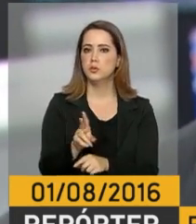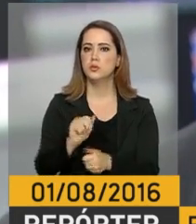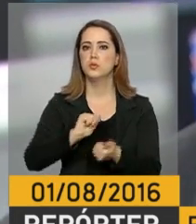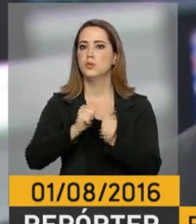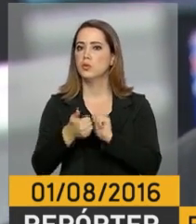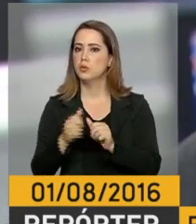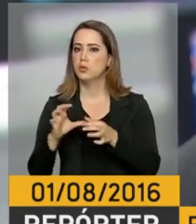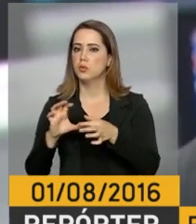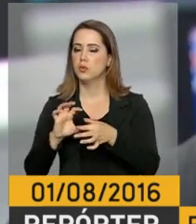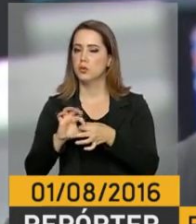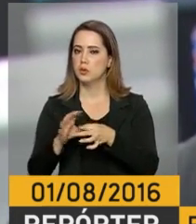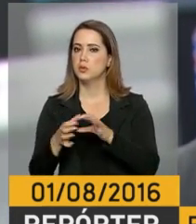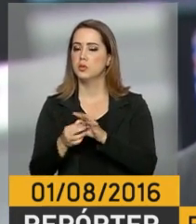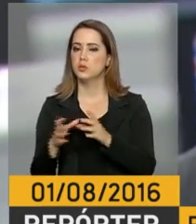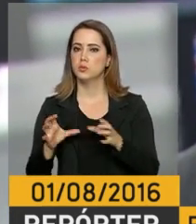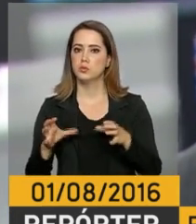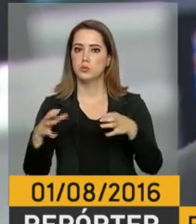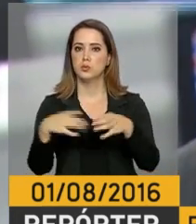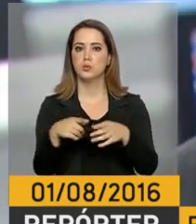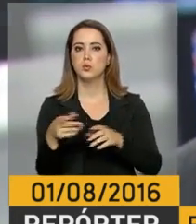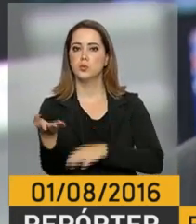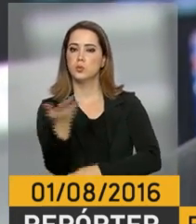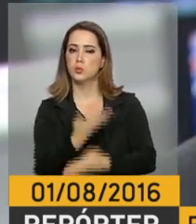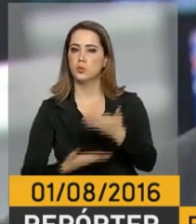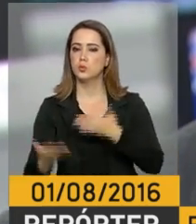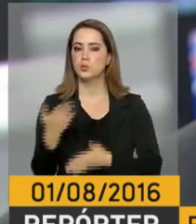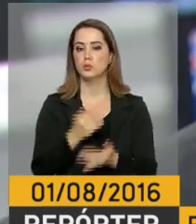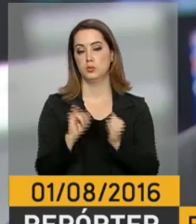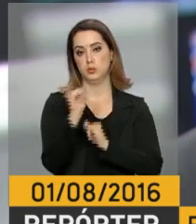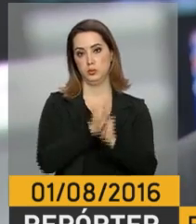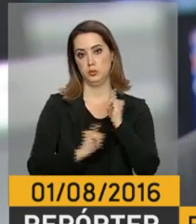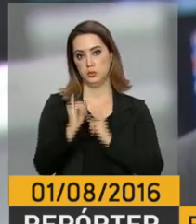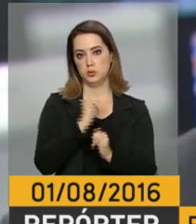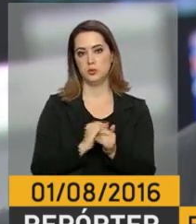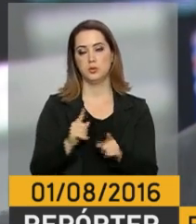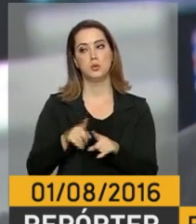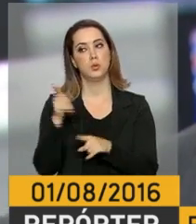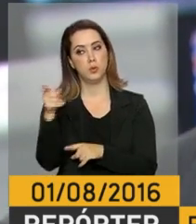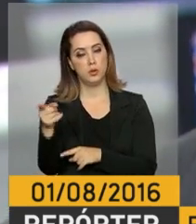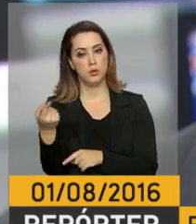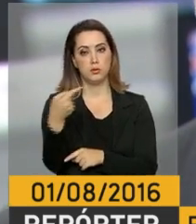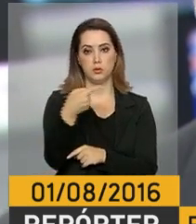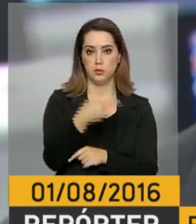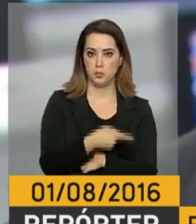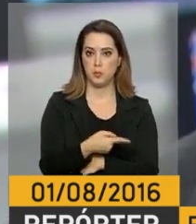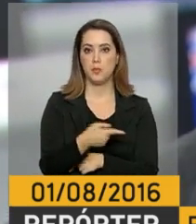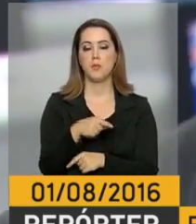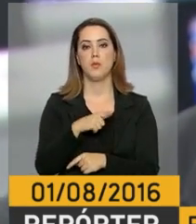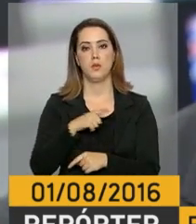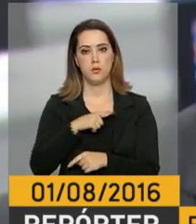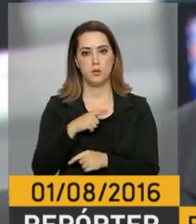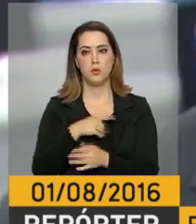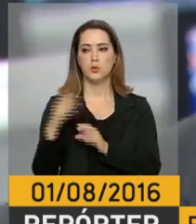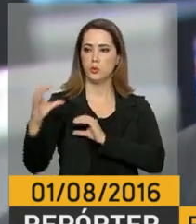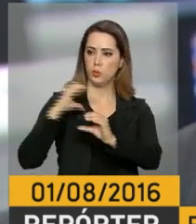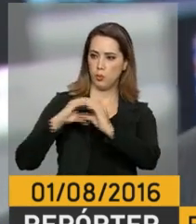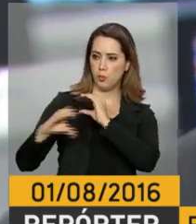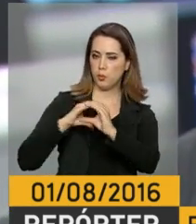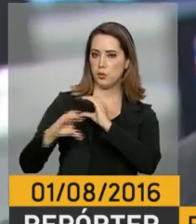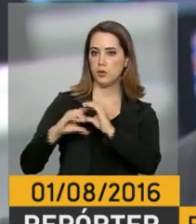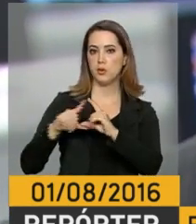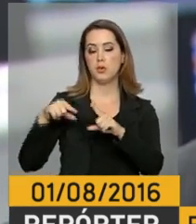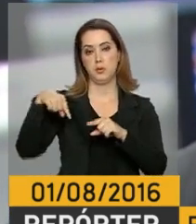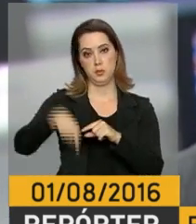problema com as suas delegações, para fazer esse cruzamento de informação. Agora, tanto lá quanto aqui se comunicam, mas aqui é a